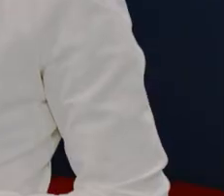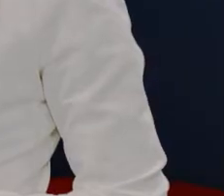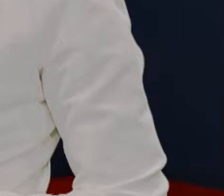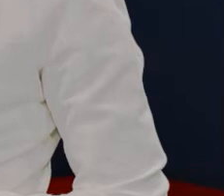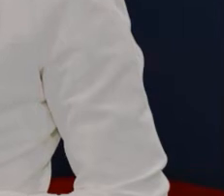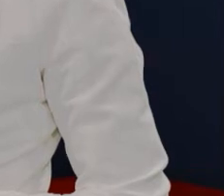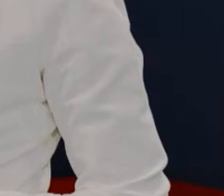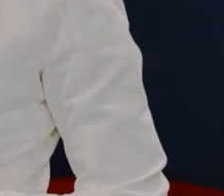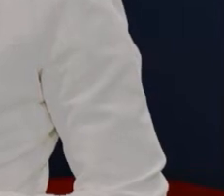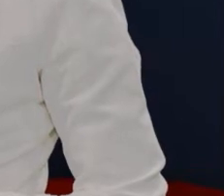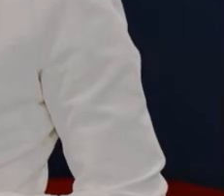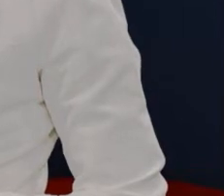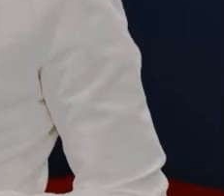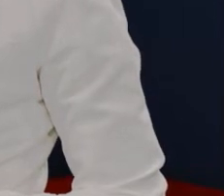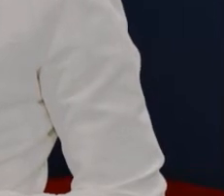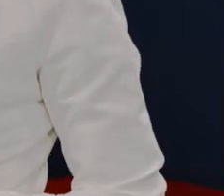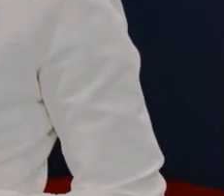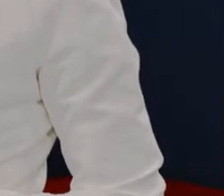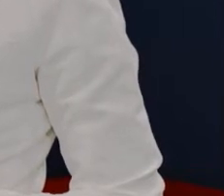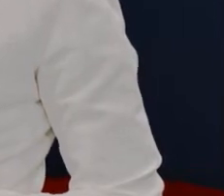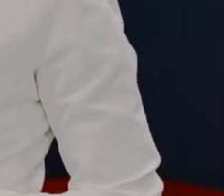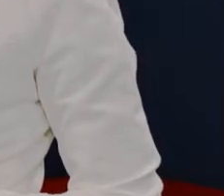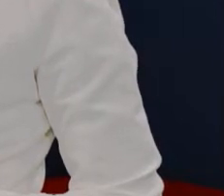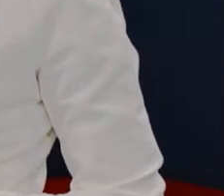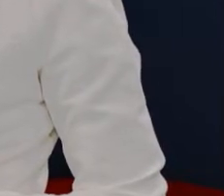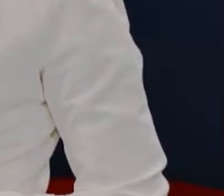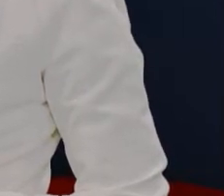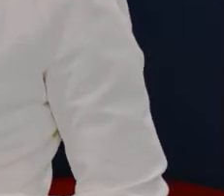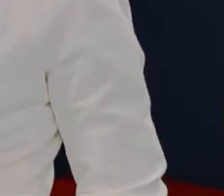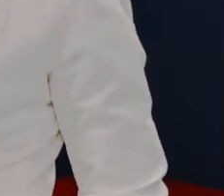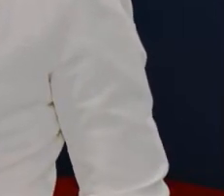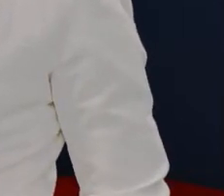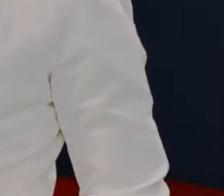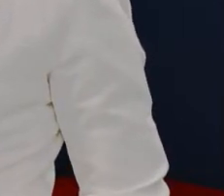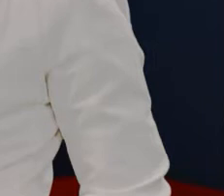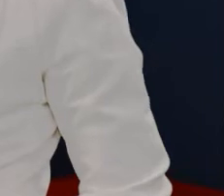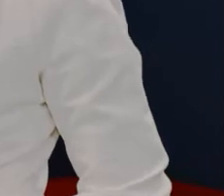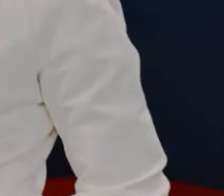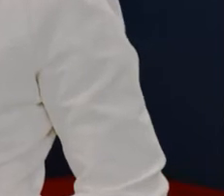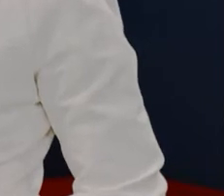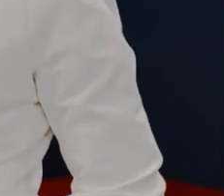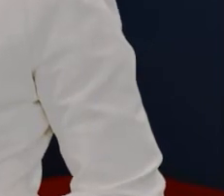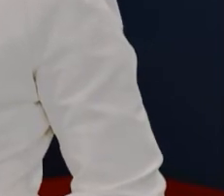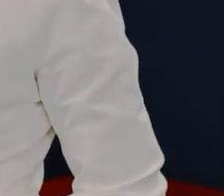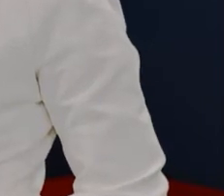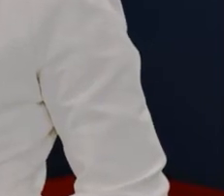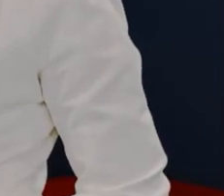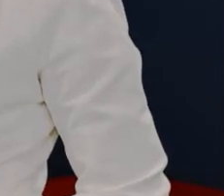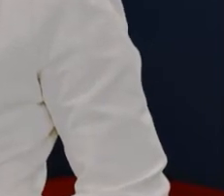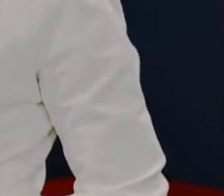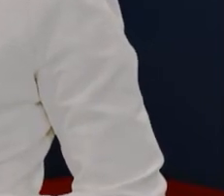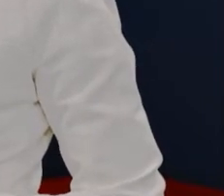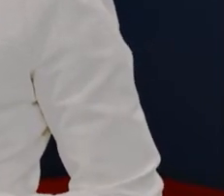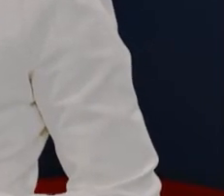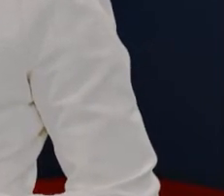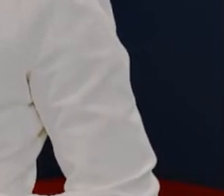A líder parlamentar do PAN de Portugal defendeu que a Assembleia da República deverá debruçar-se sobre a legislação que condene a